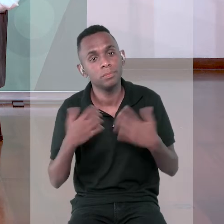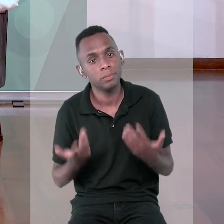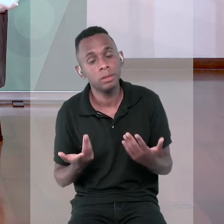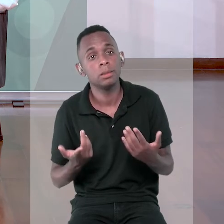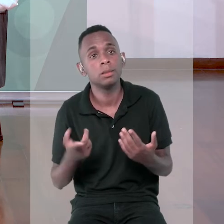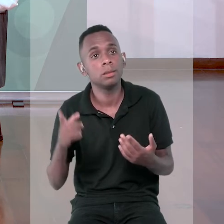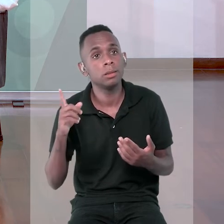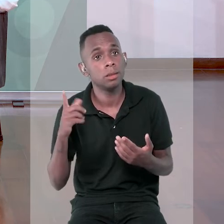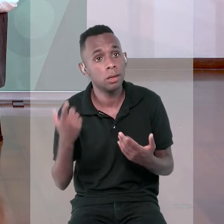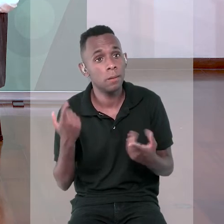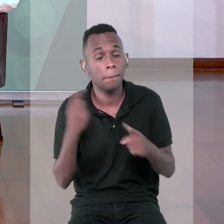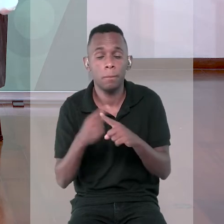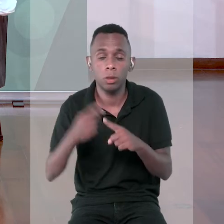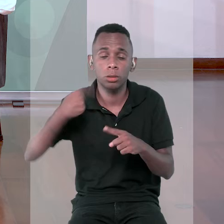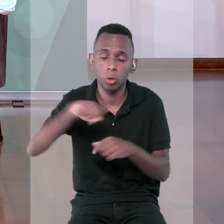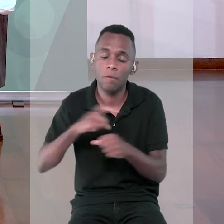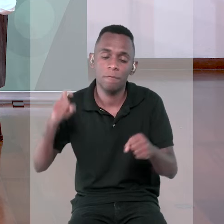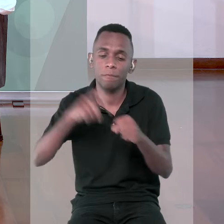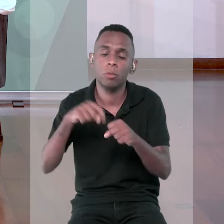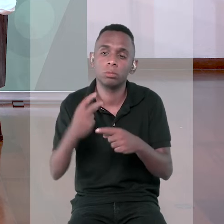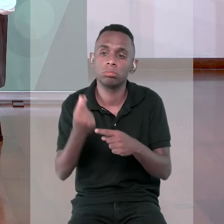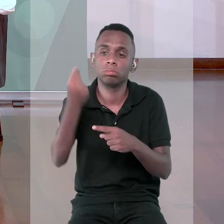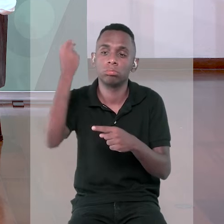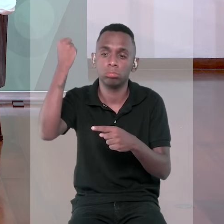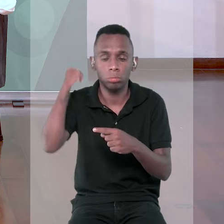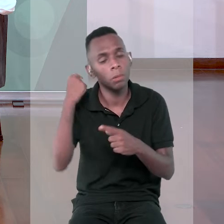que... por que a gente volta no passado?